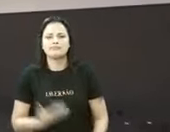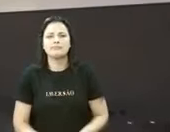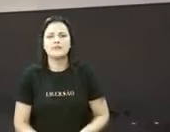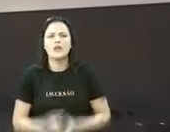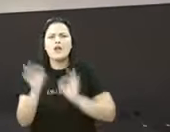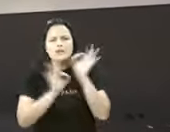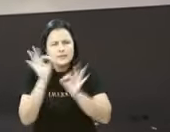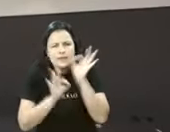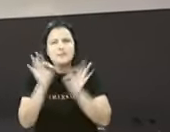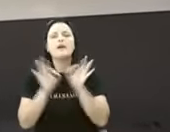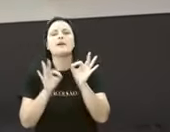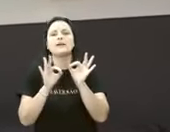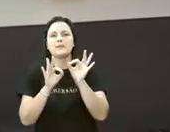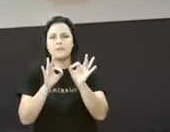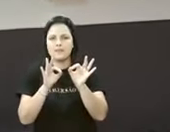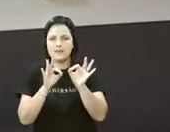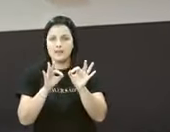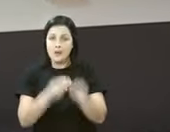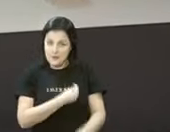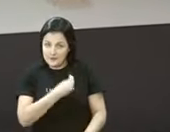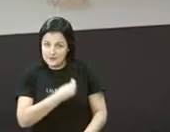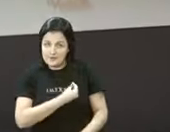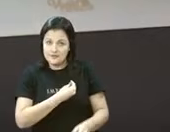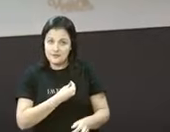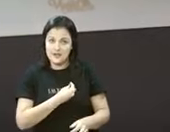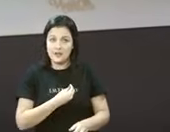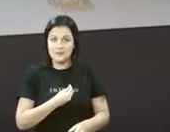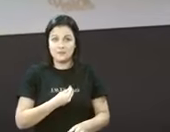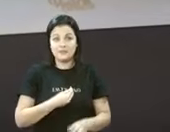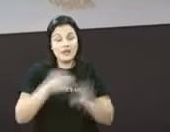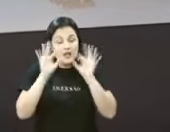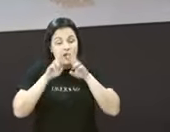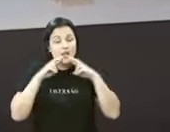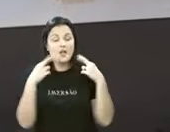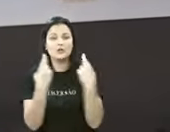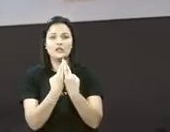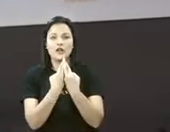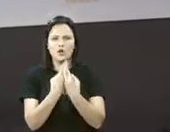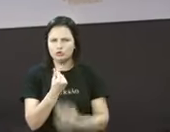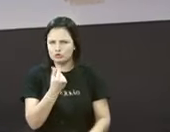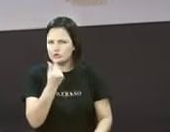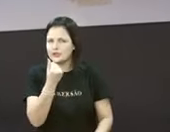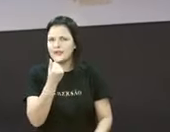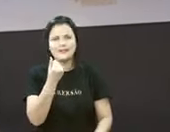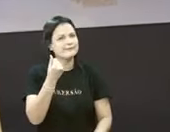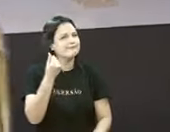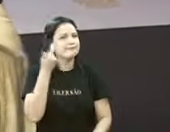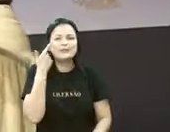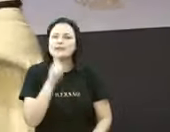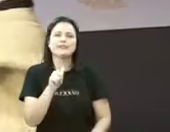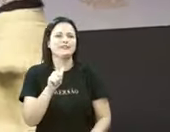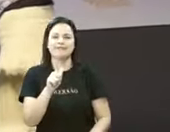Se prepare para participar de reuniões que a tua condição financeira não deixaria.